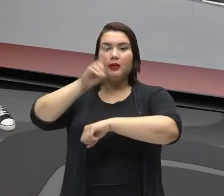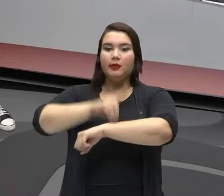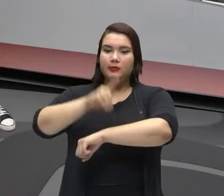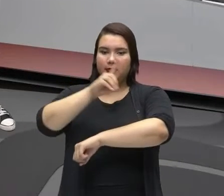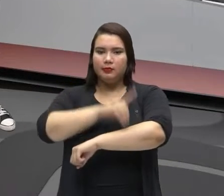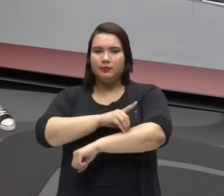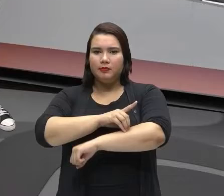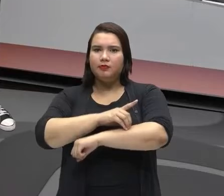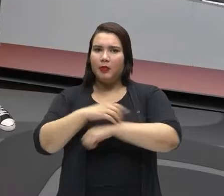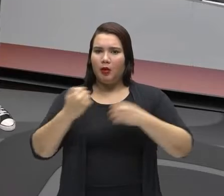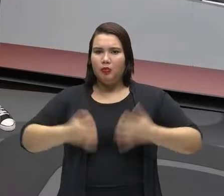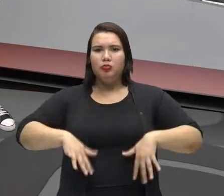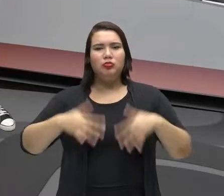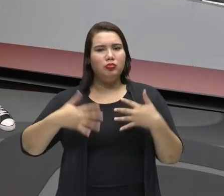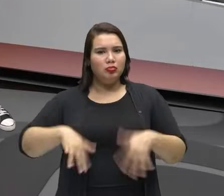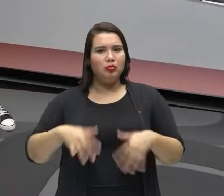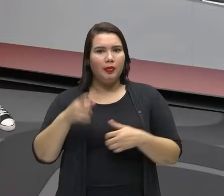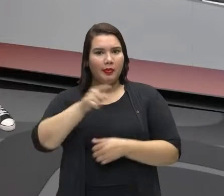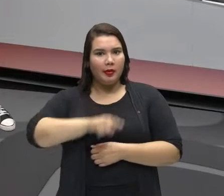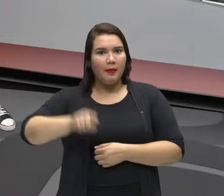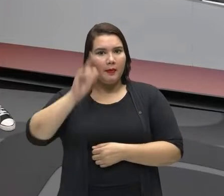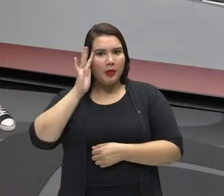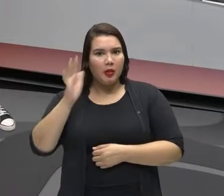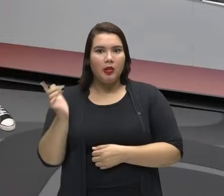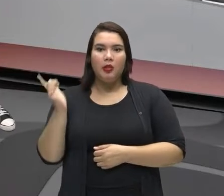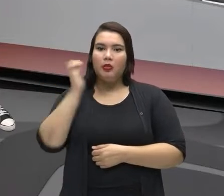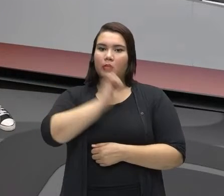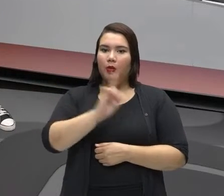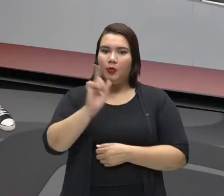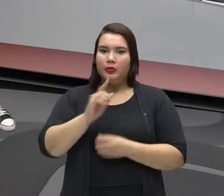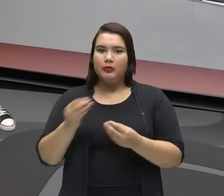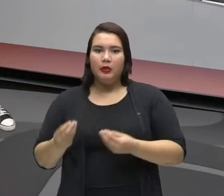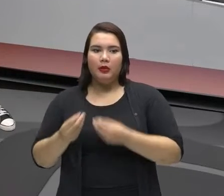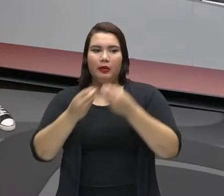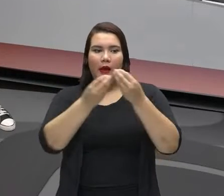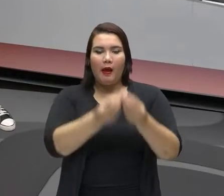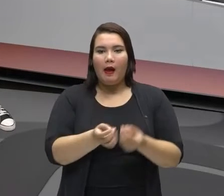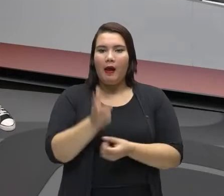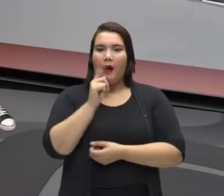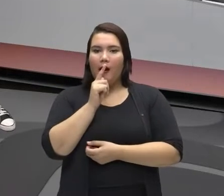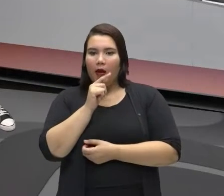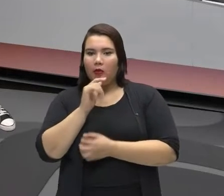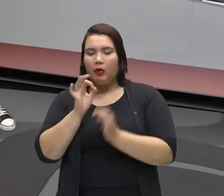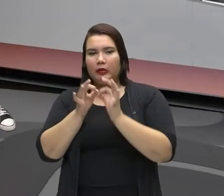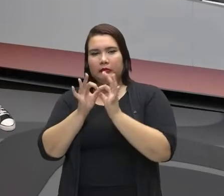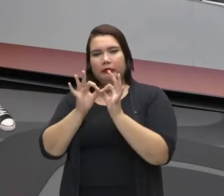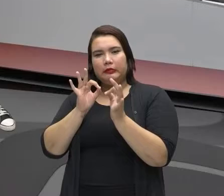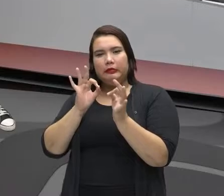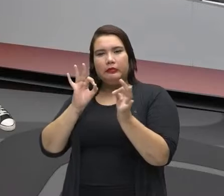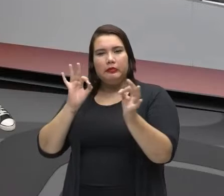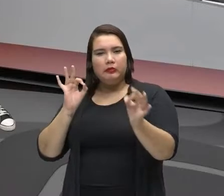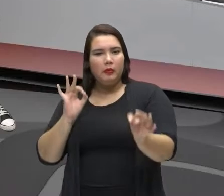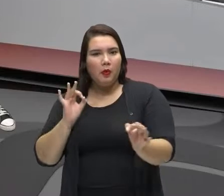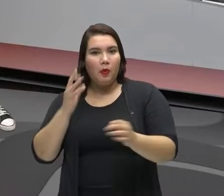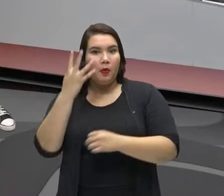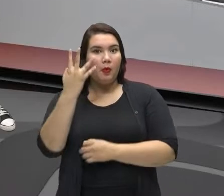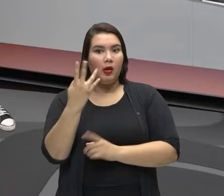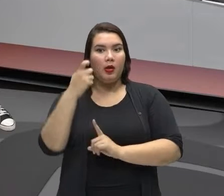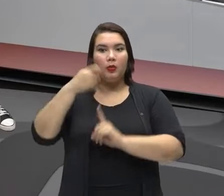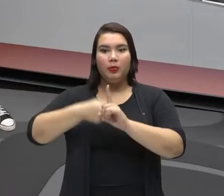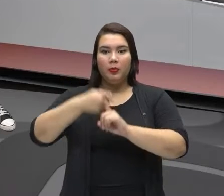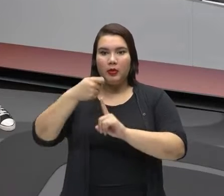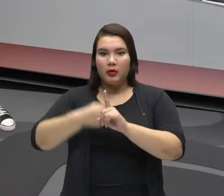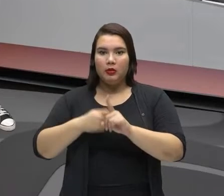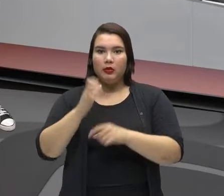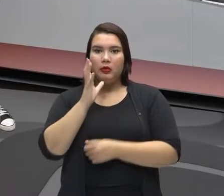então, que era quase que impossível você levar água para atravessar o deserto durante uma viagem que duraria aí 4 meses